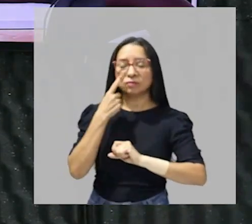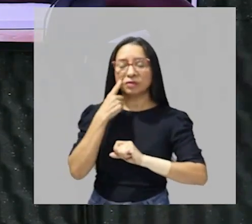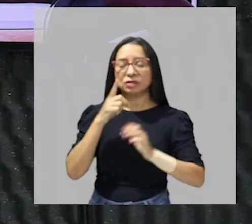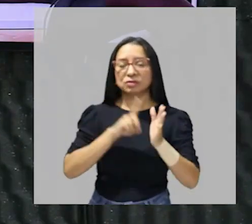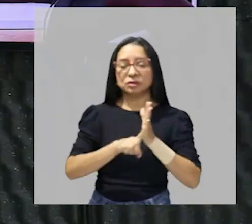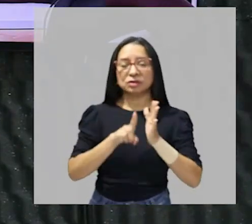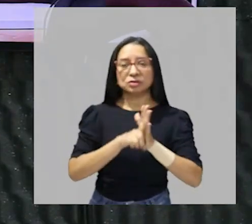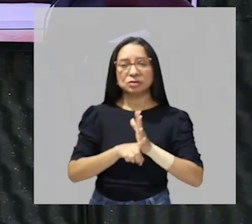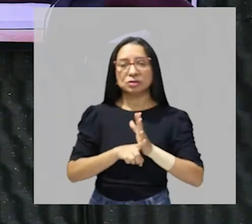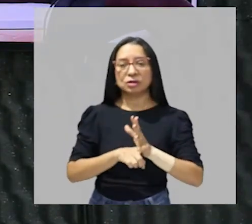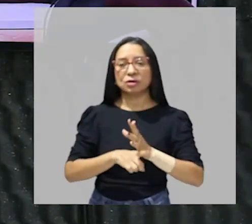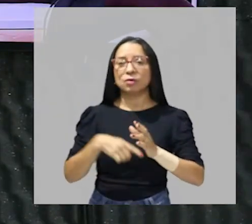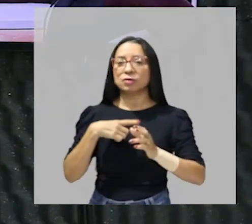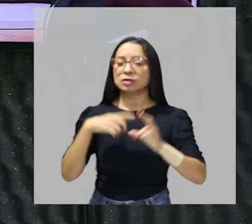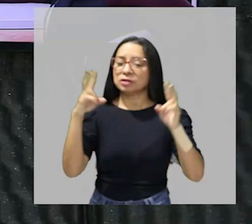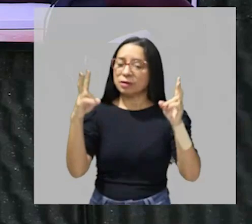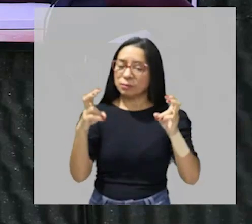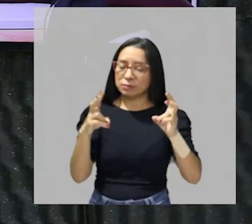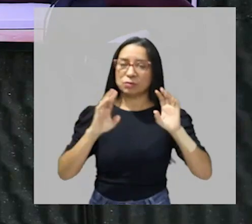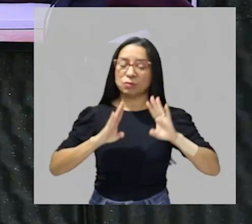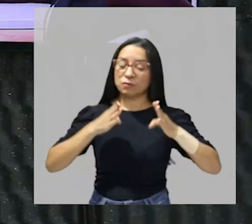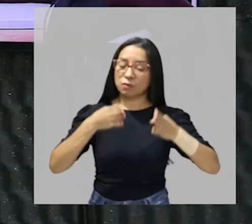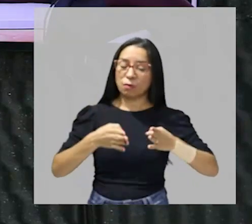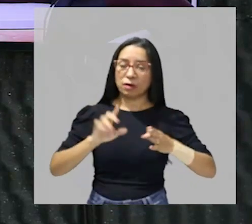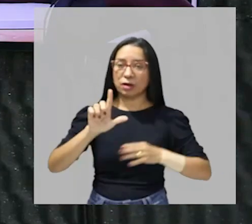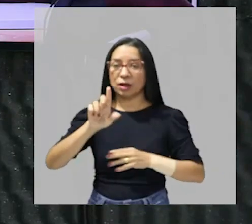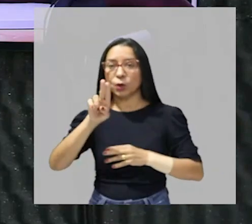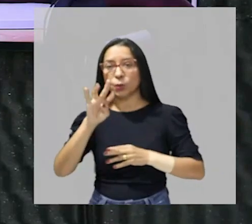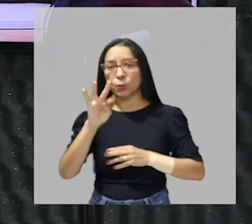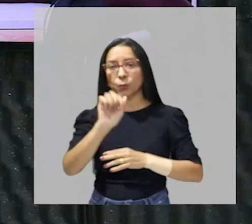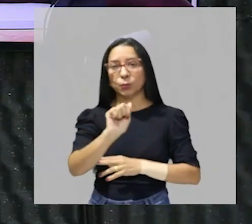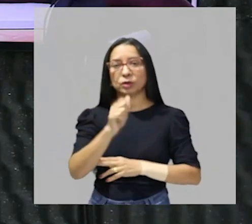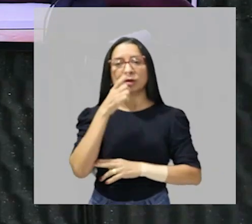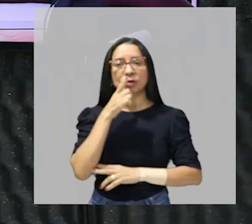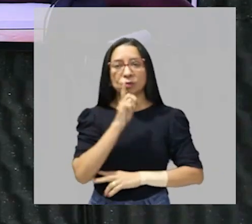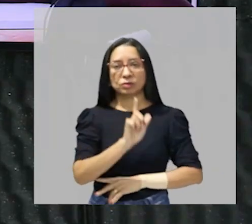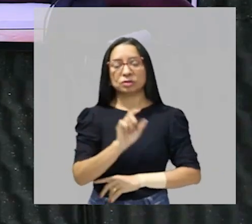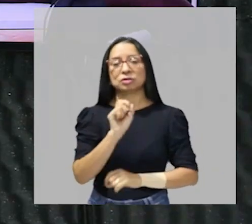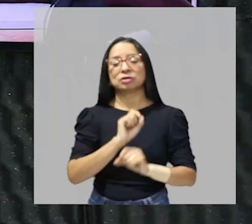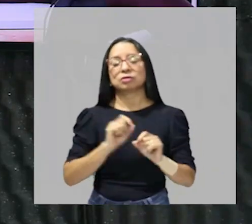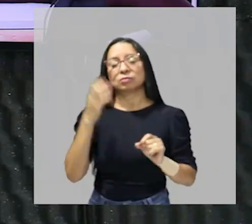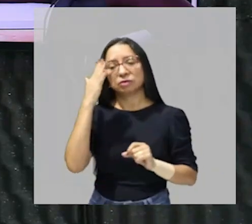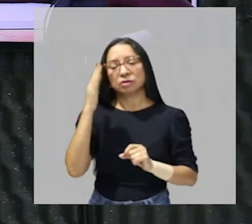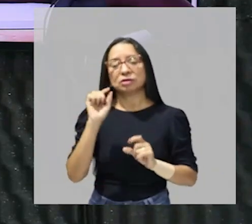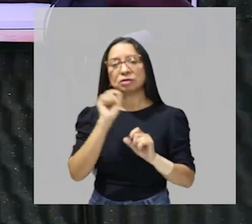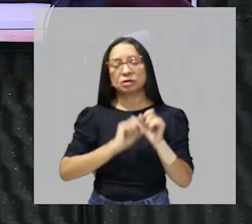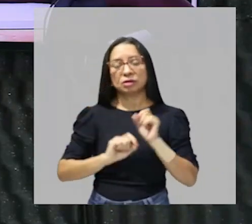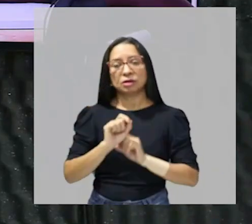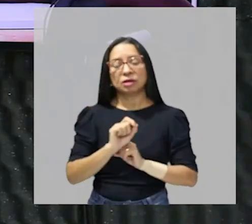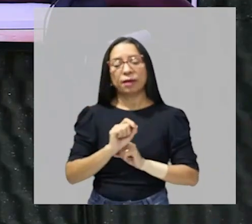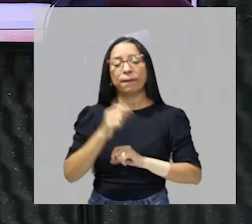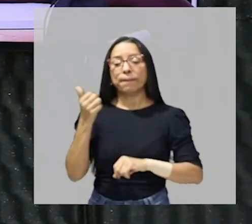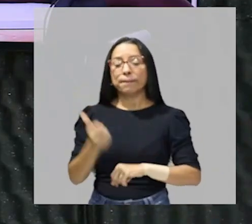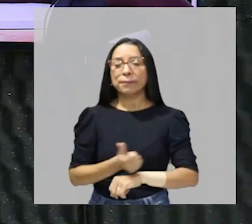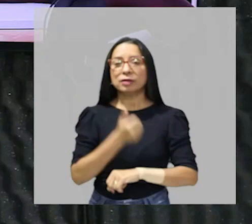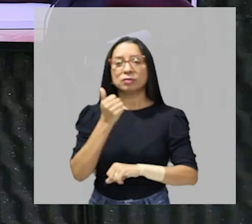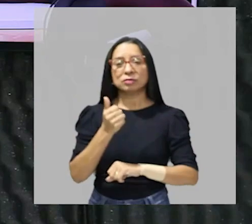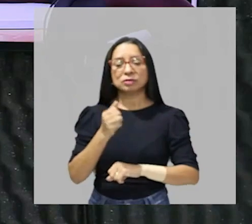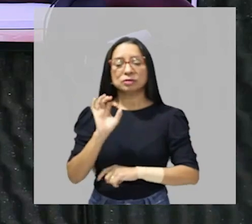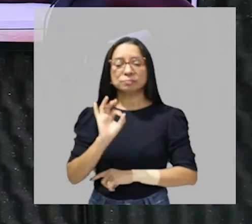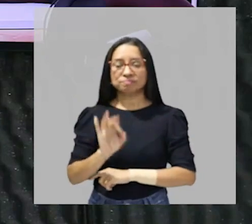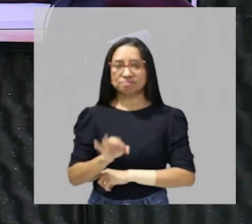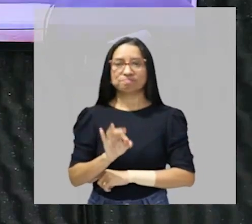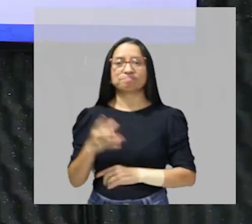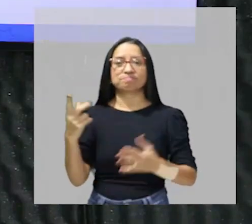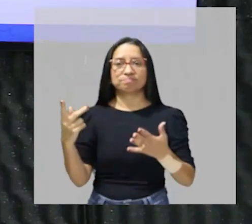vai abordar esse conteúdo que é a luta, vocês consigam ali compreender, entender, e melhor ainda, acertar a